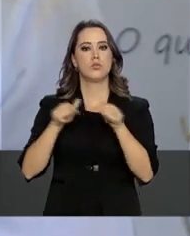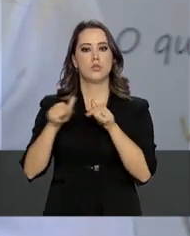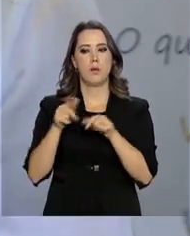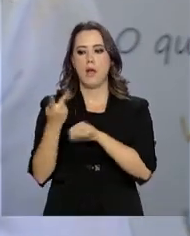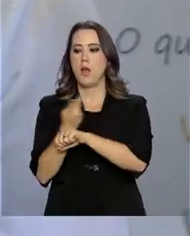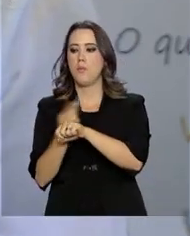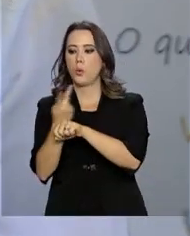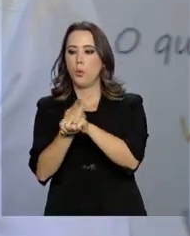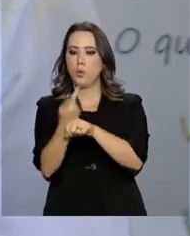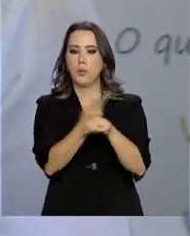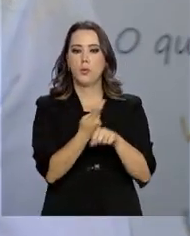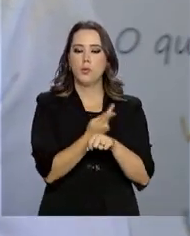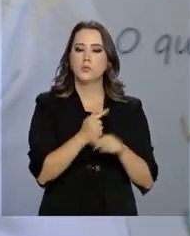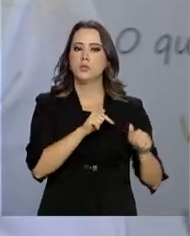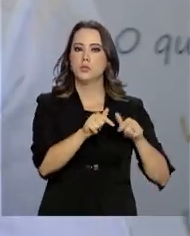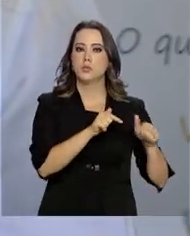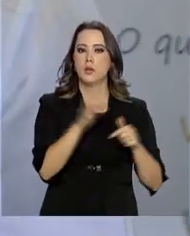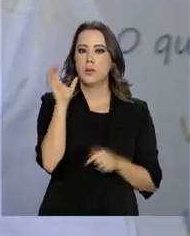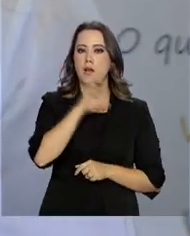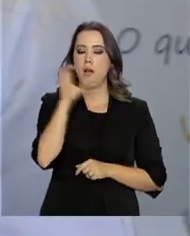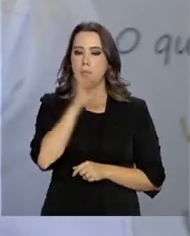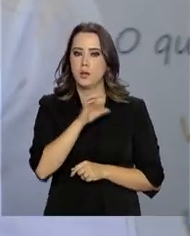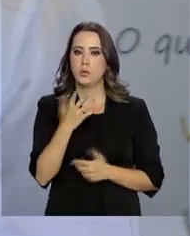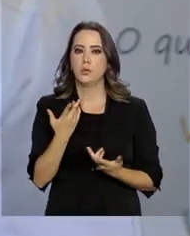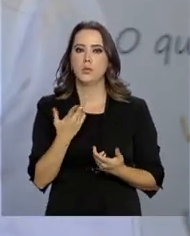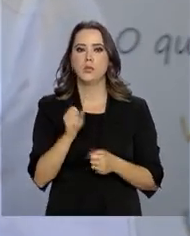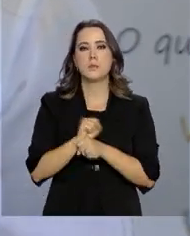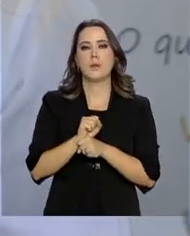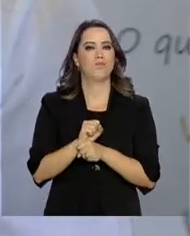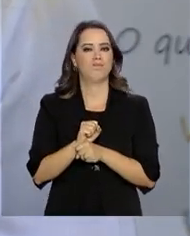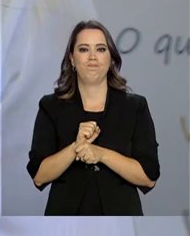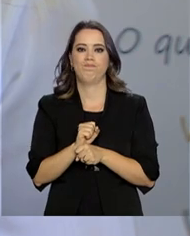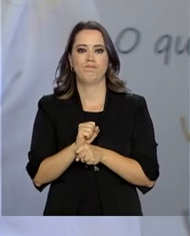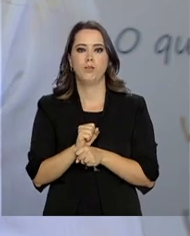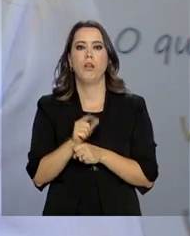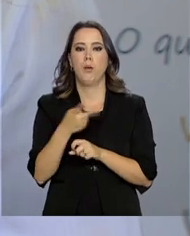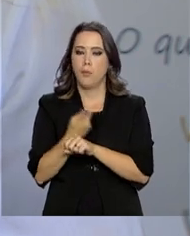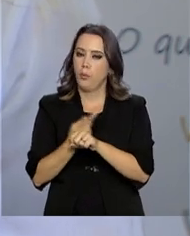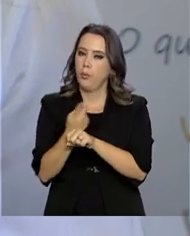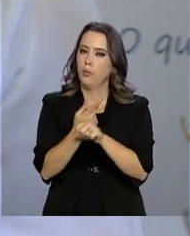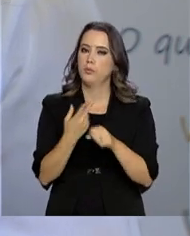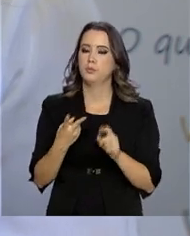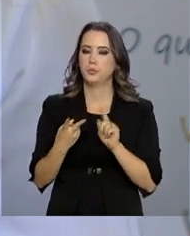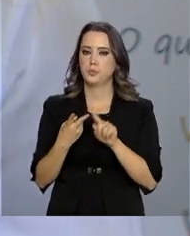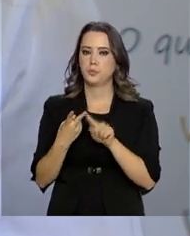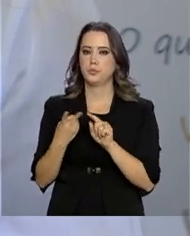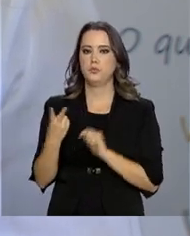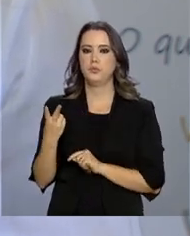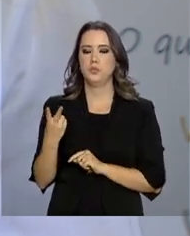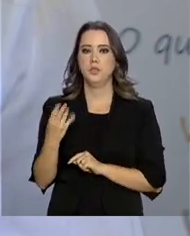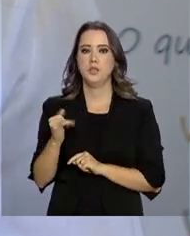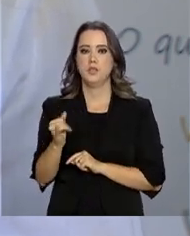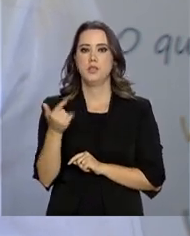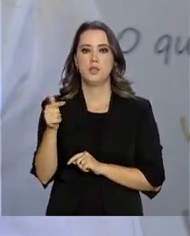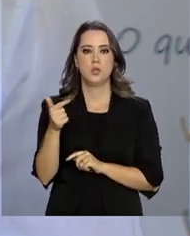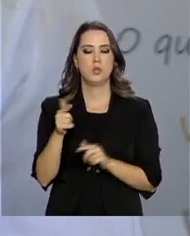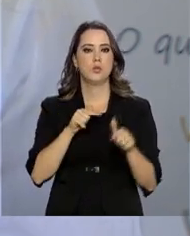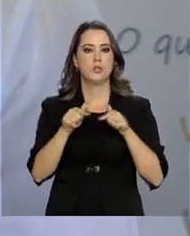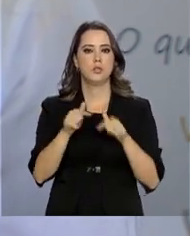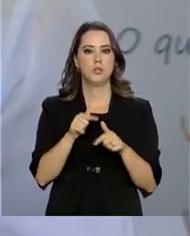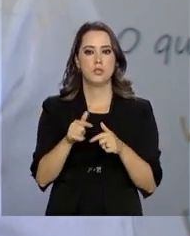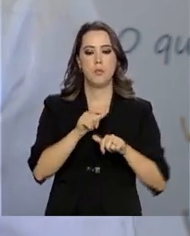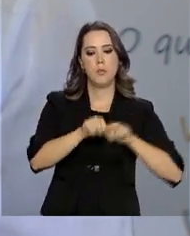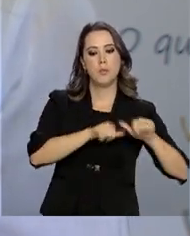Então procure, assim que puder, busque as oportunidades para se recolocar. A segunda questão é, se você não está conseguindo emprego, enquanto